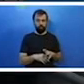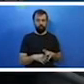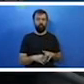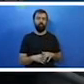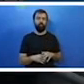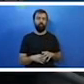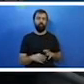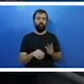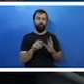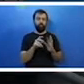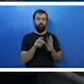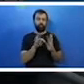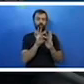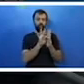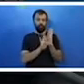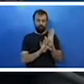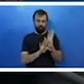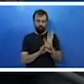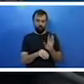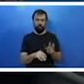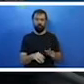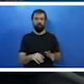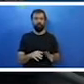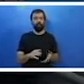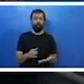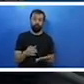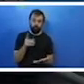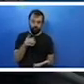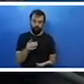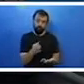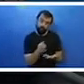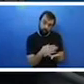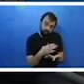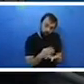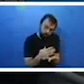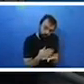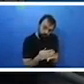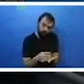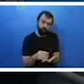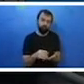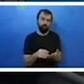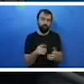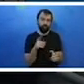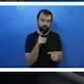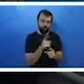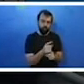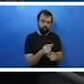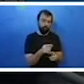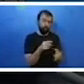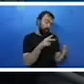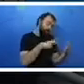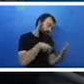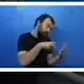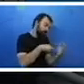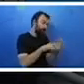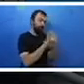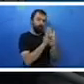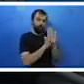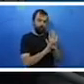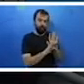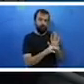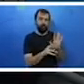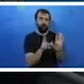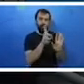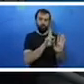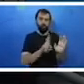aqui. É para vocês irem lá nesta página, consultar o texto e responder. Deu para entender,